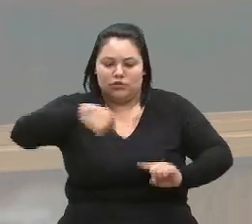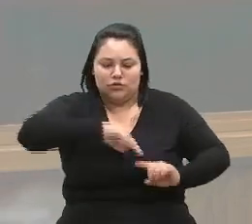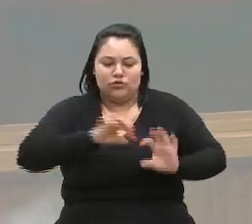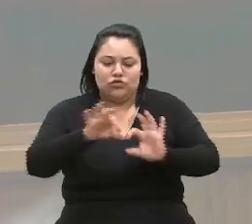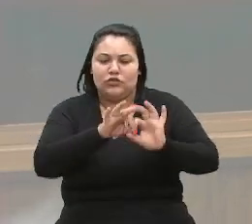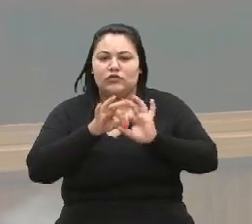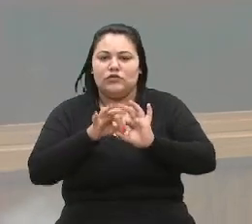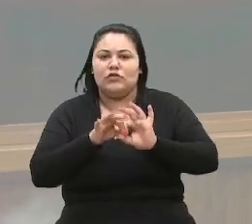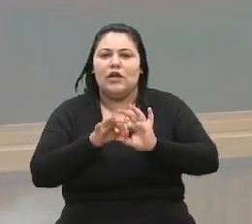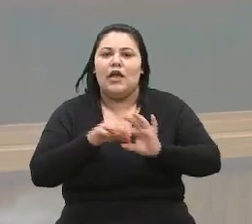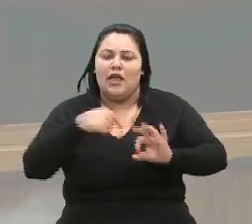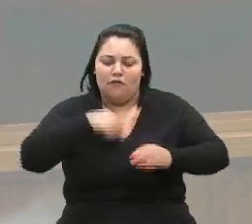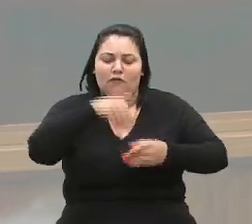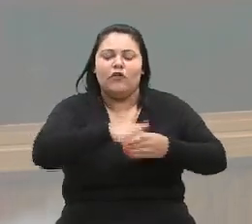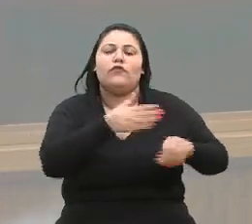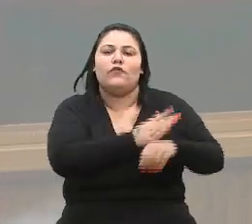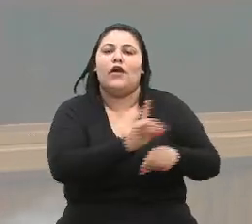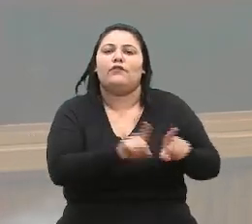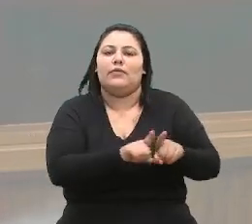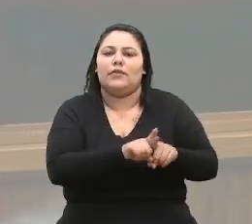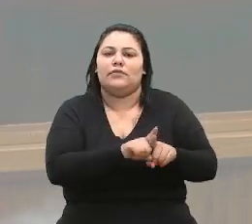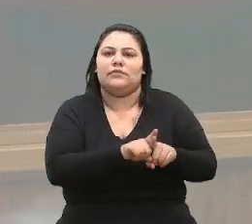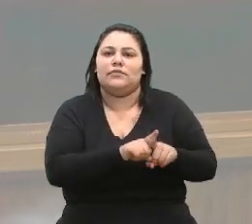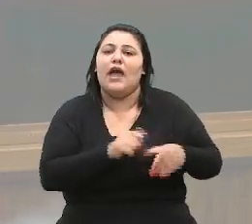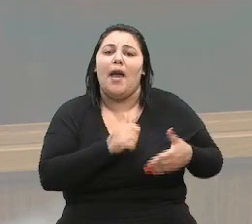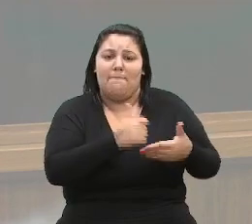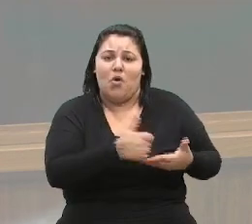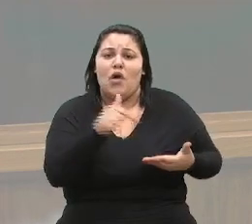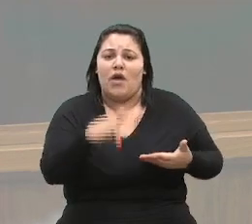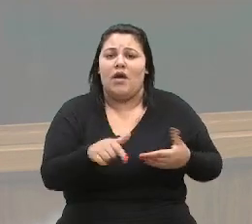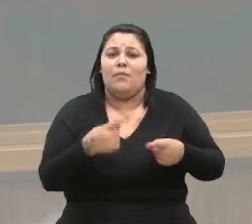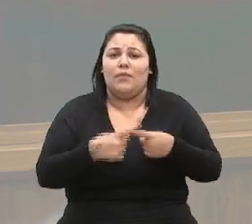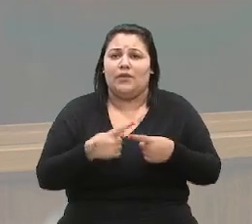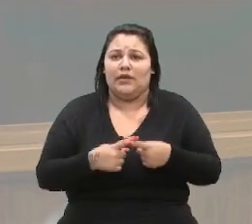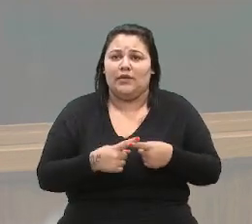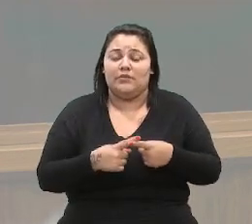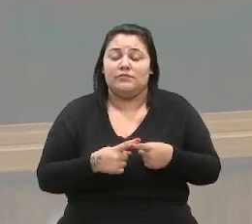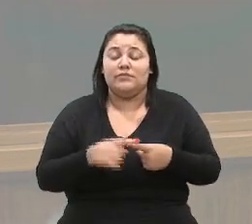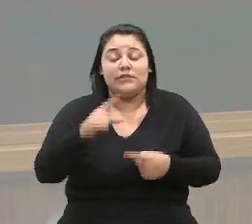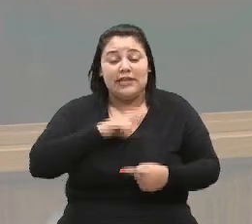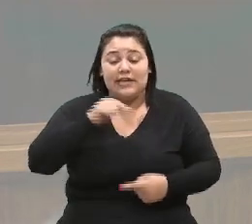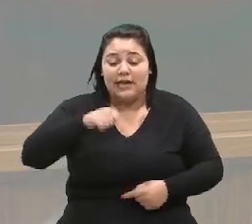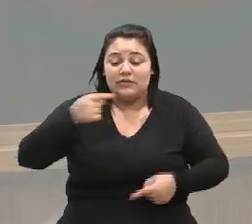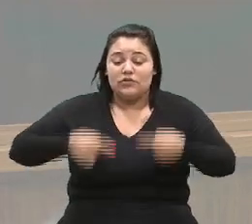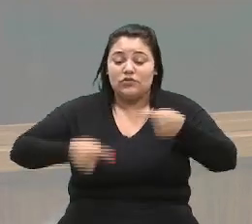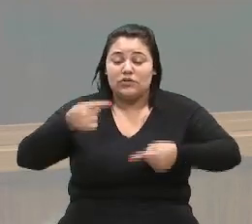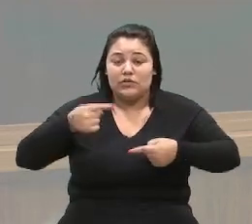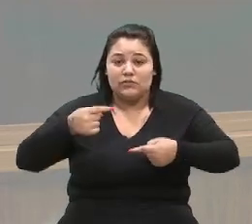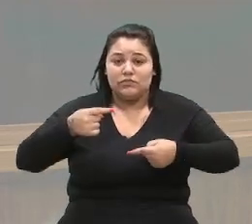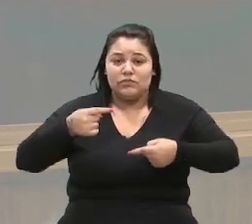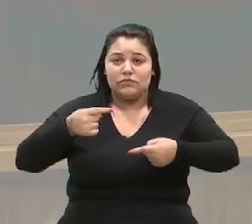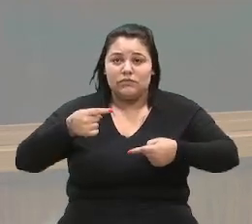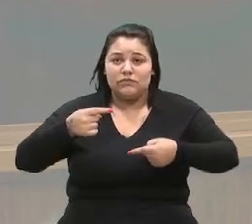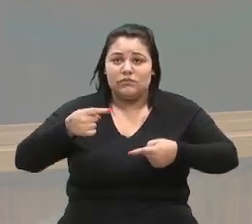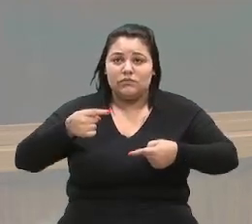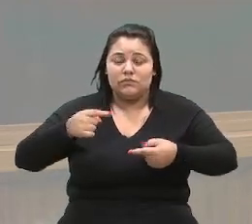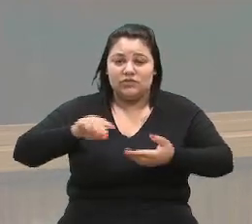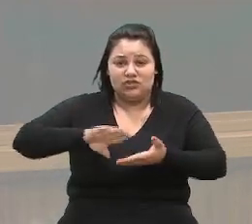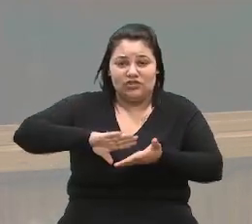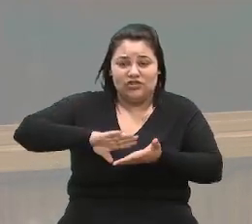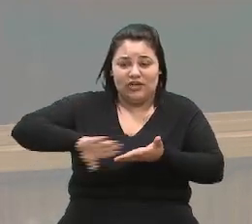votar favorável a essa moção, porque, além dessa discussão da tirada